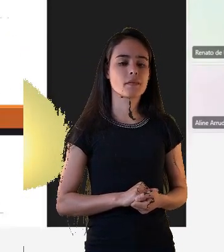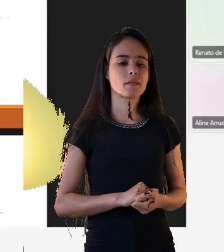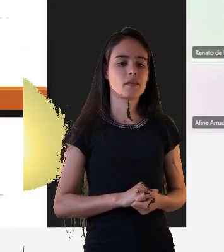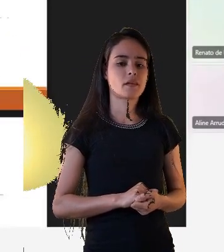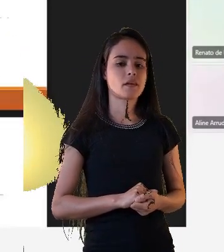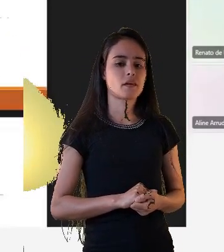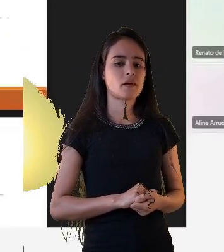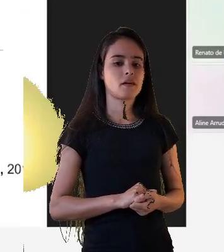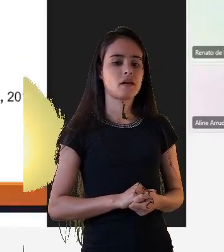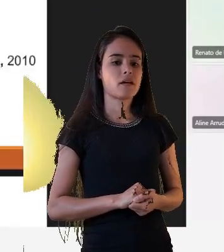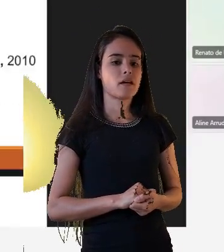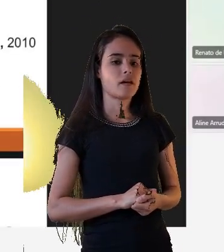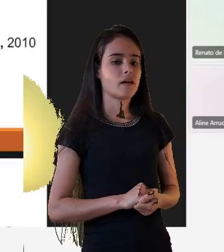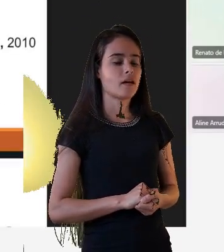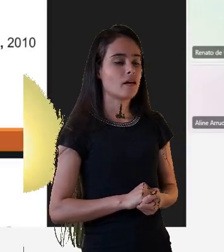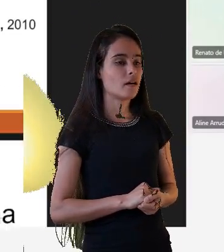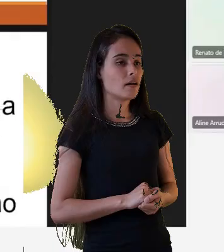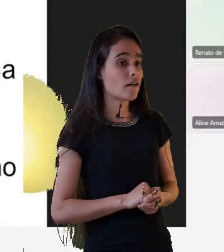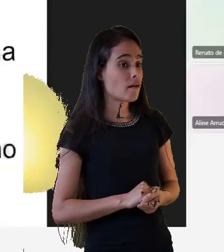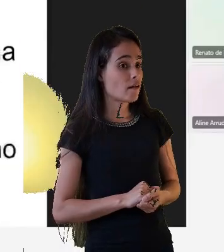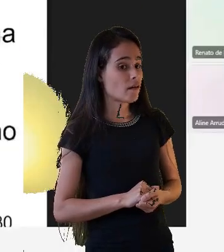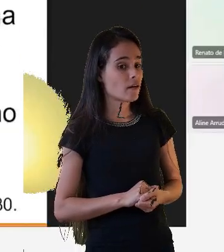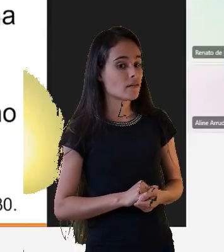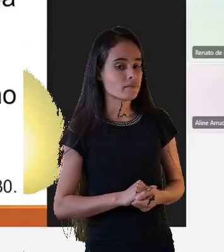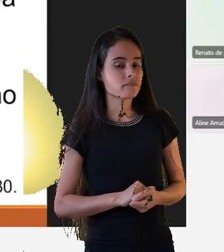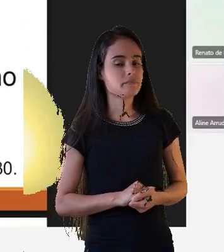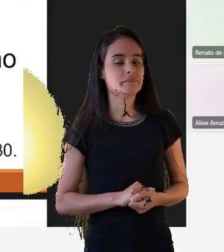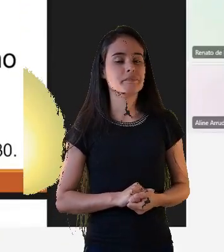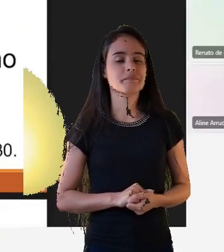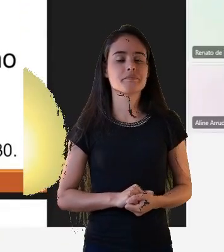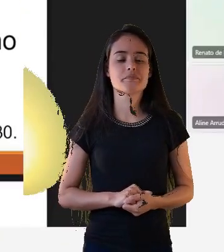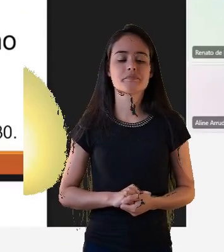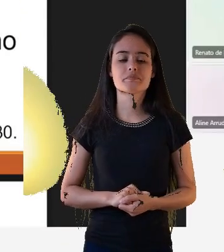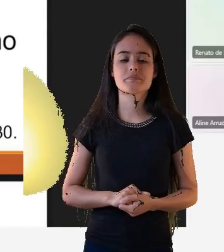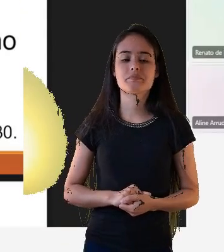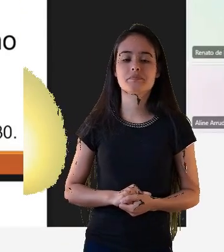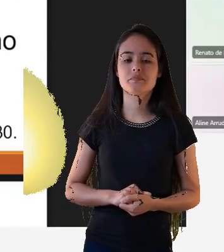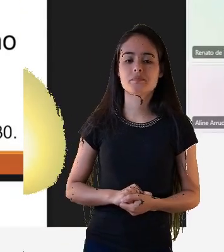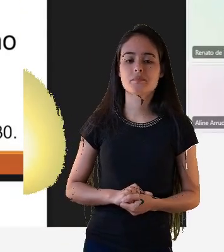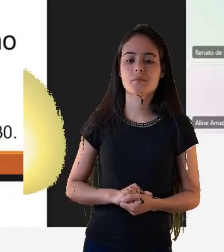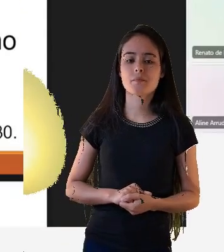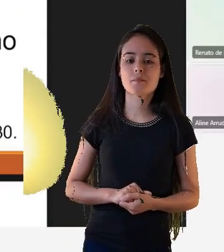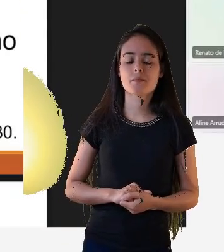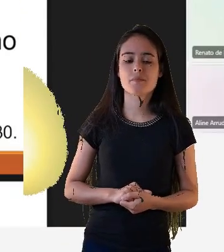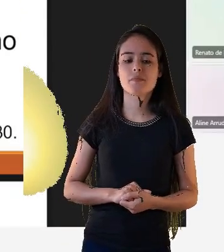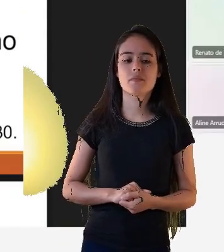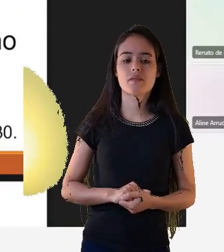atriz de primeira qualidade, assim, e ela vive